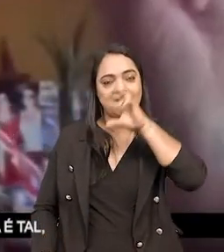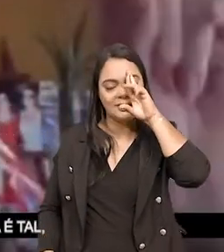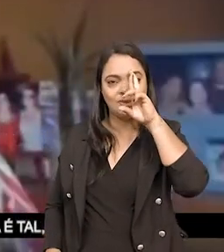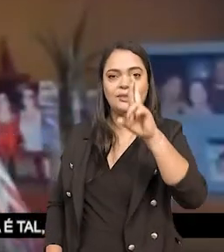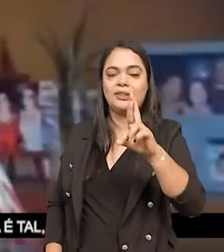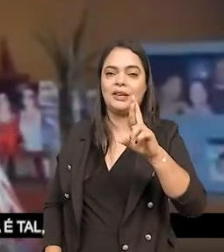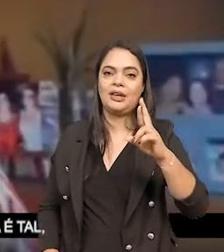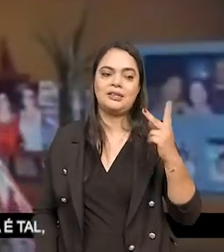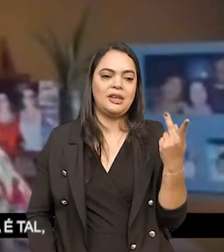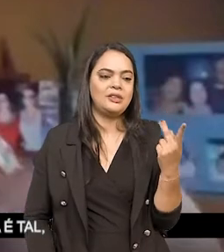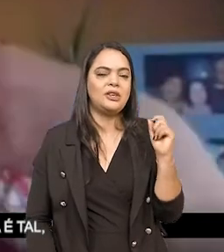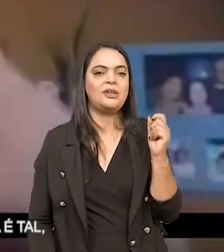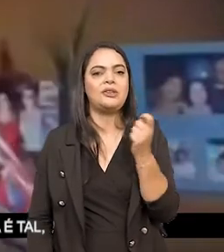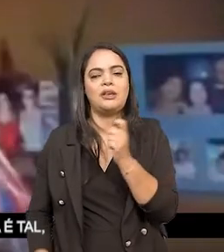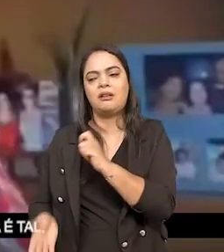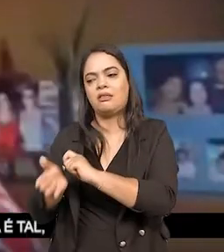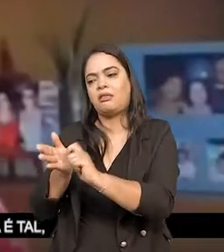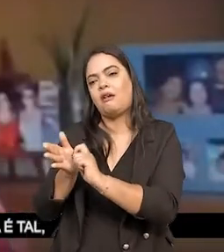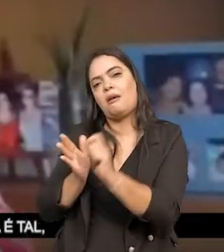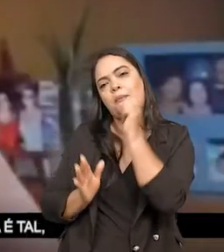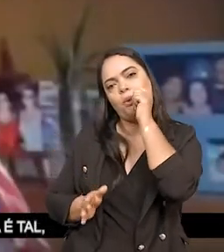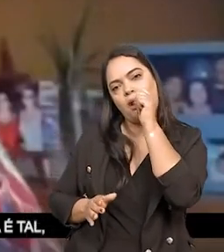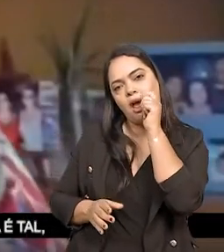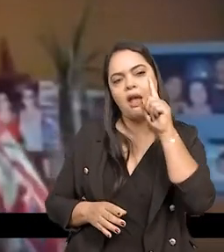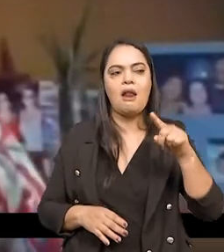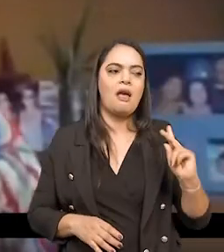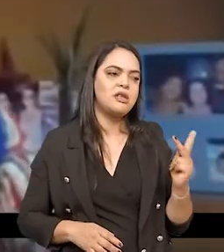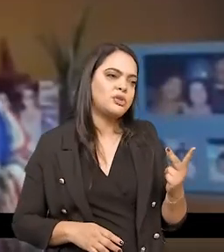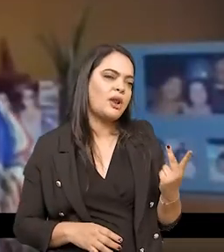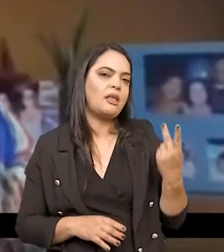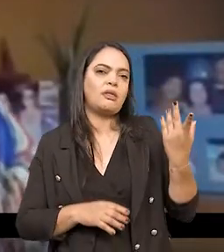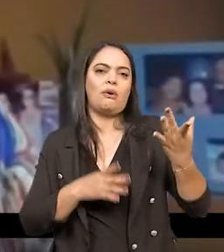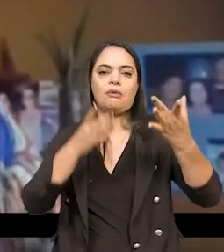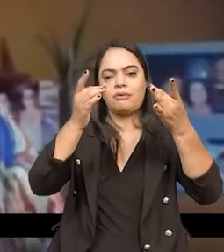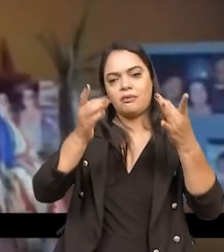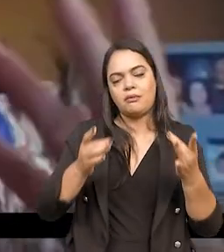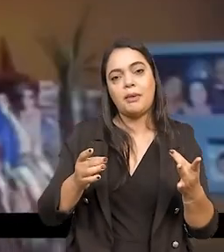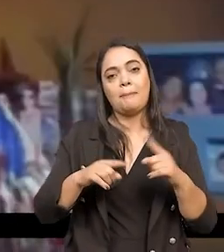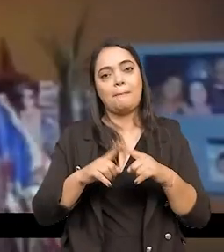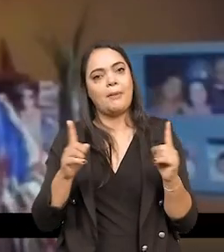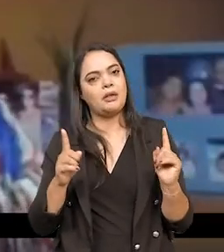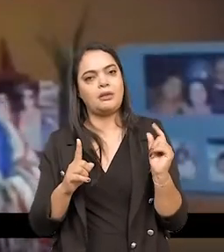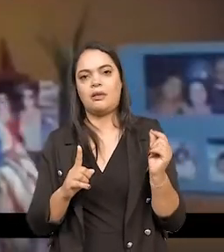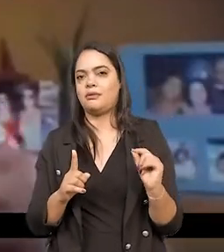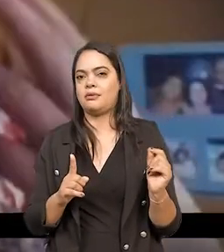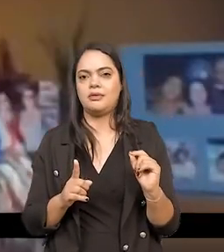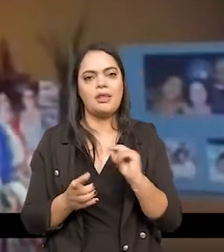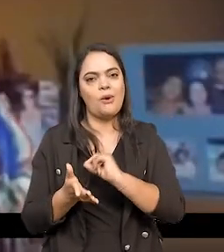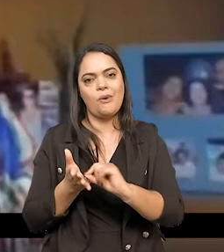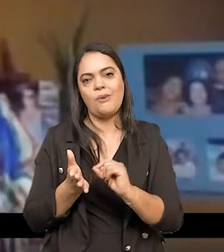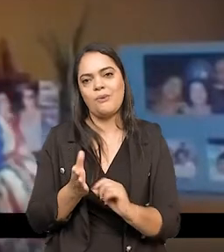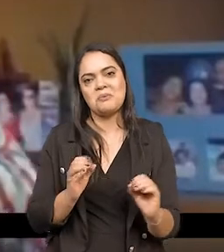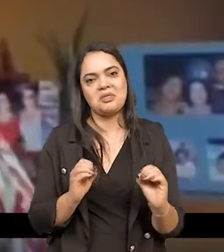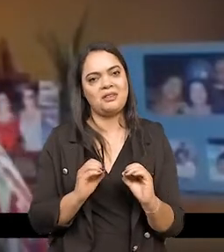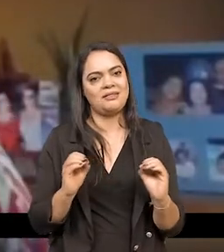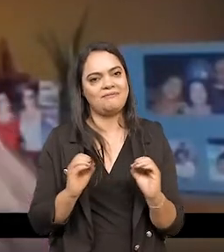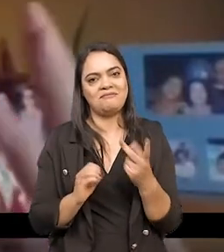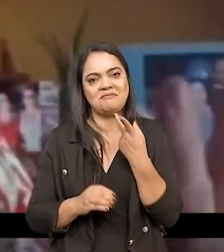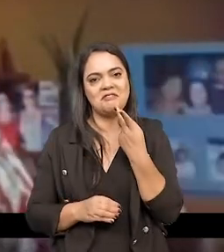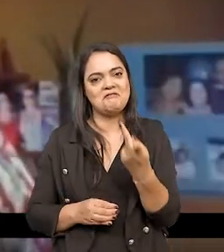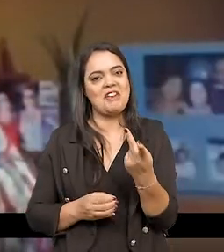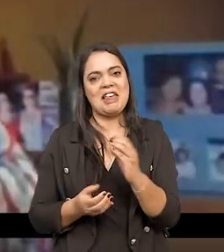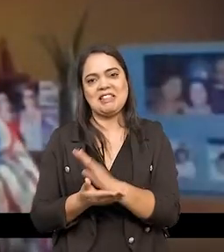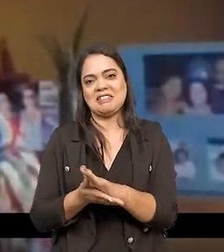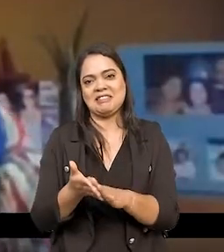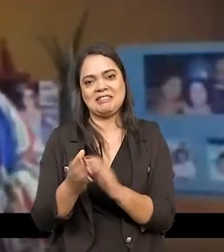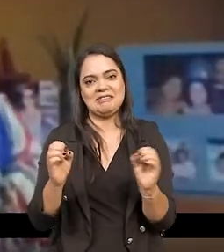né, escrevem a fulana, a historiadora e tal, e aí eles não escrevem, eles não falam, né,